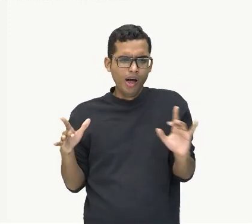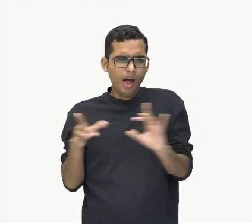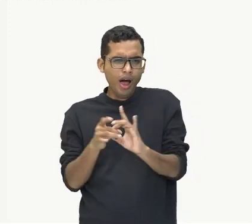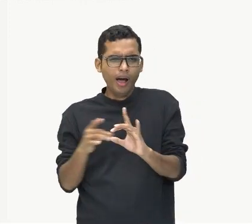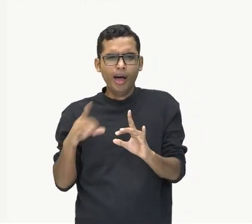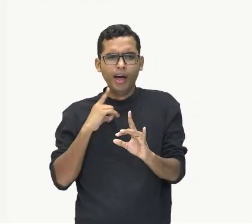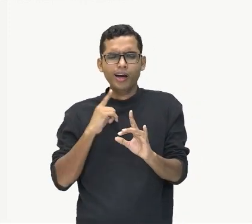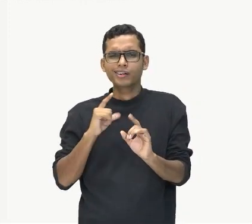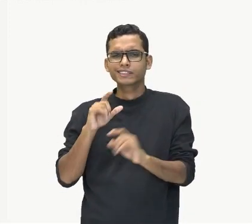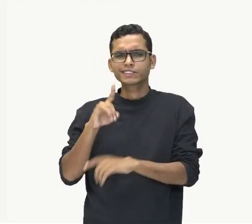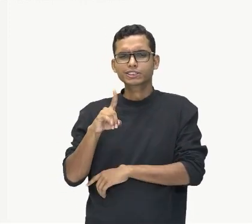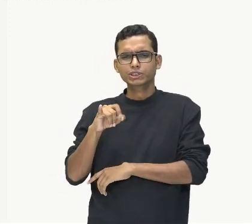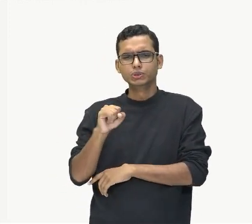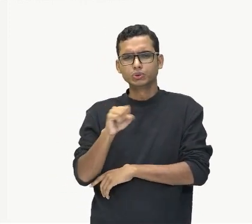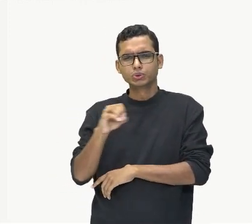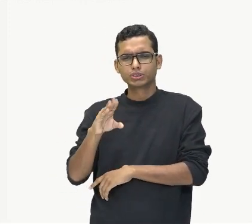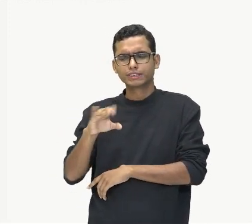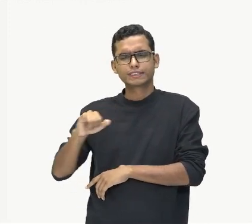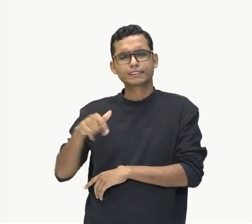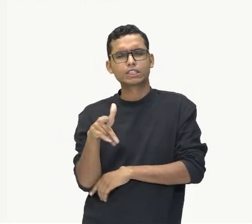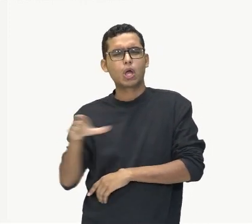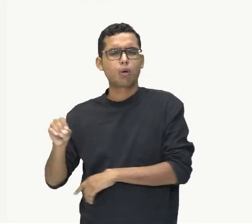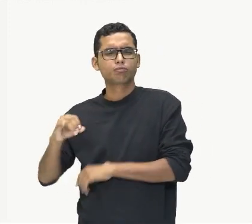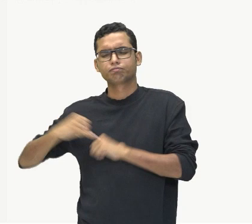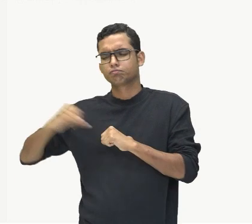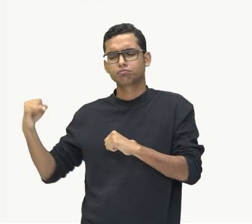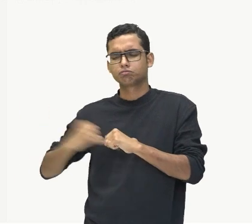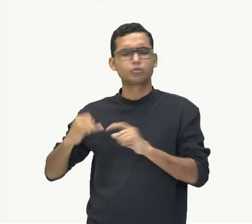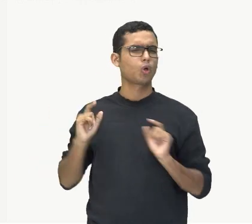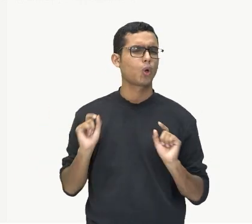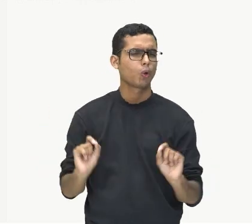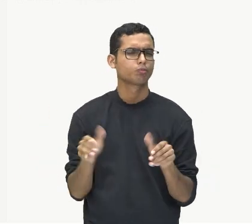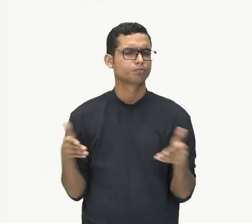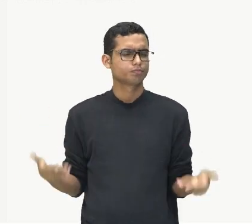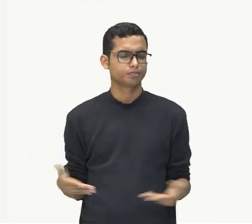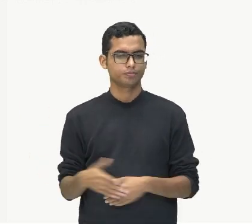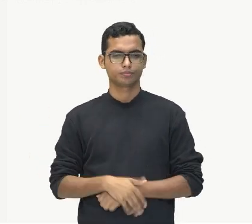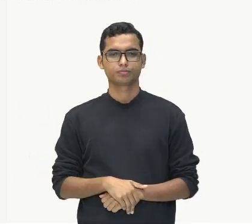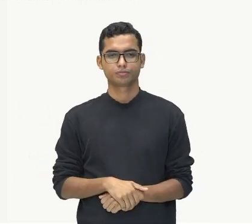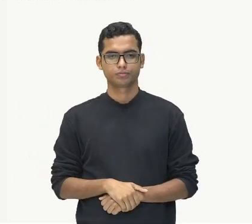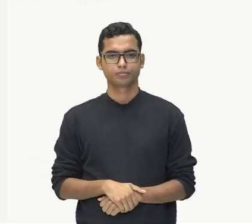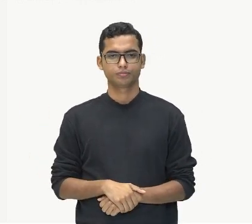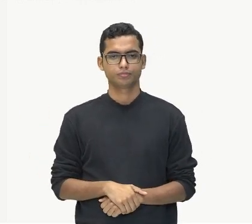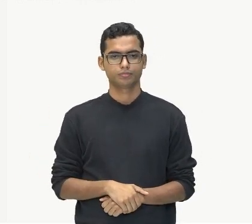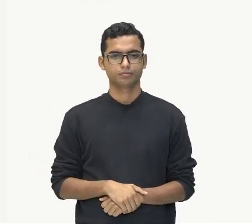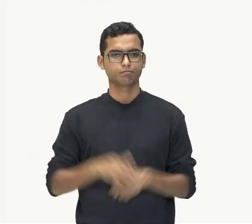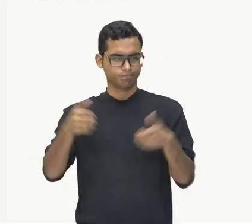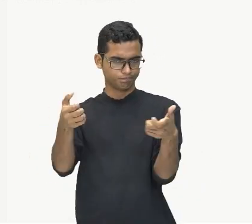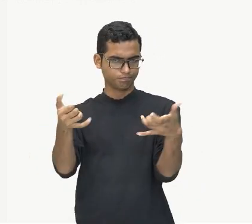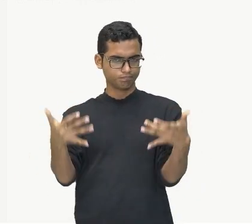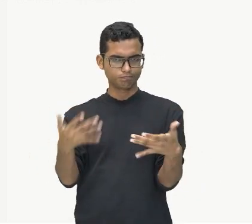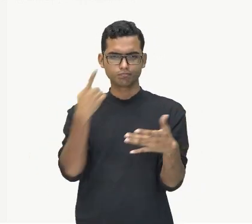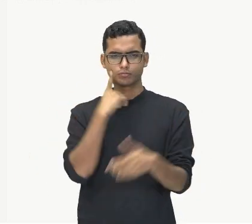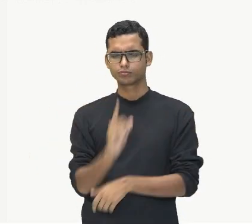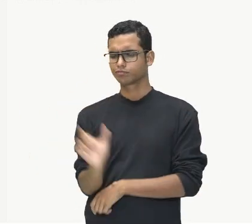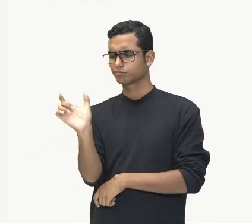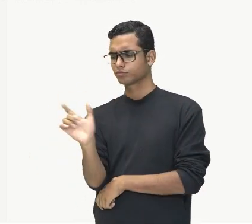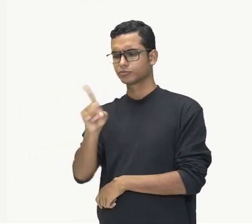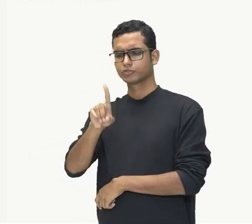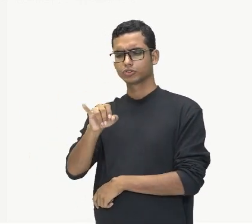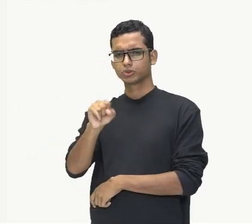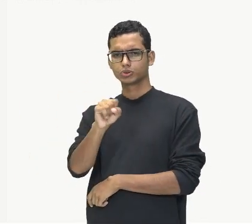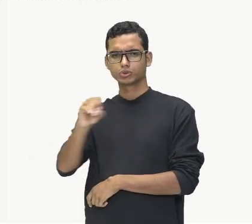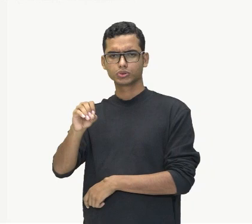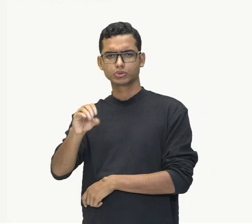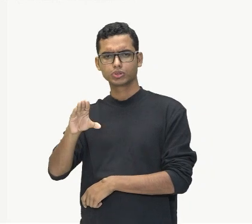dissociação. Olha essa palavra, dissociação iônica. Eu quero falar dessa palavrinha, dissociação